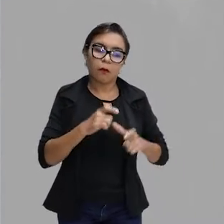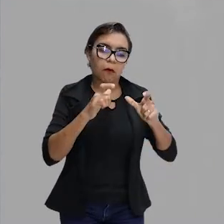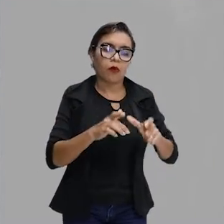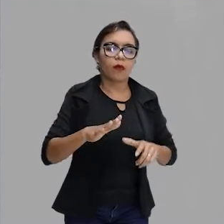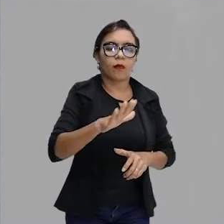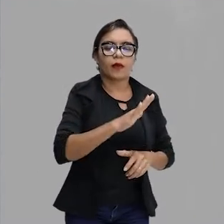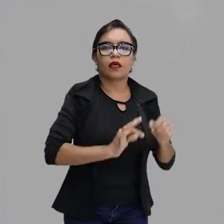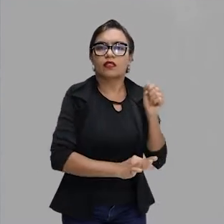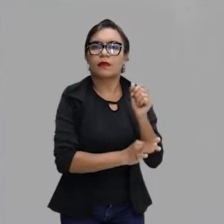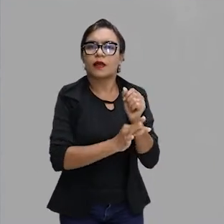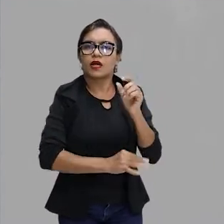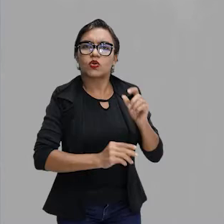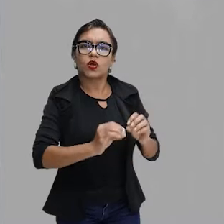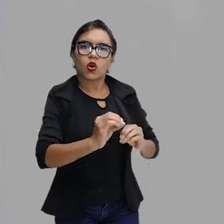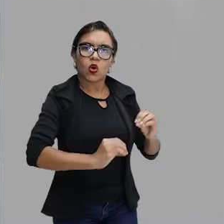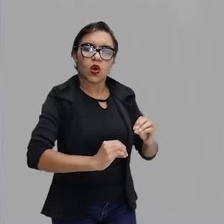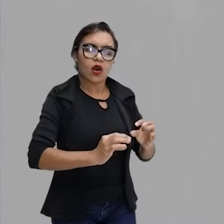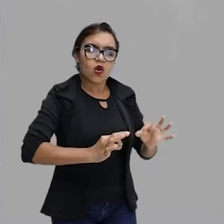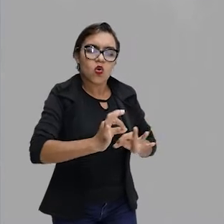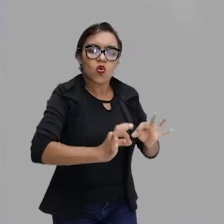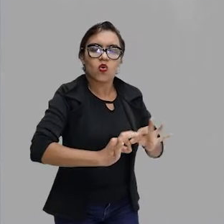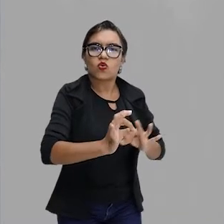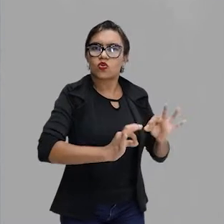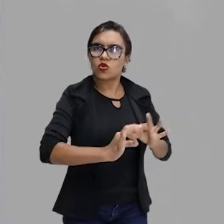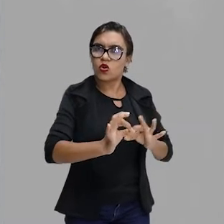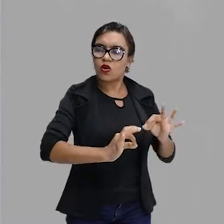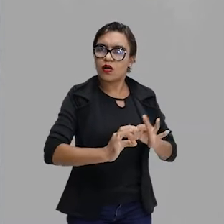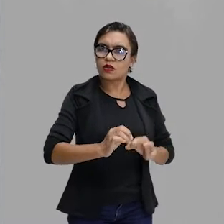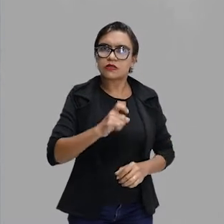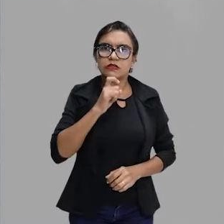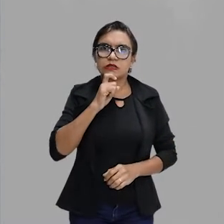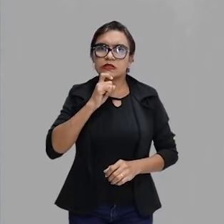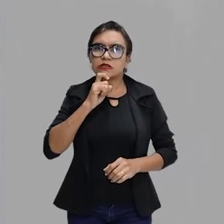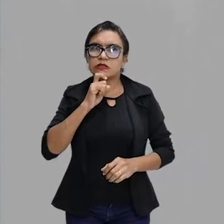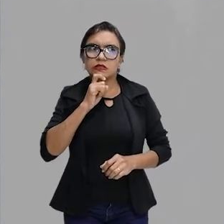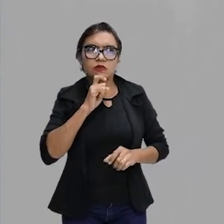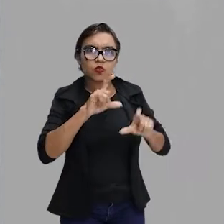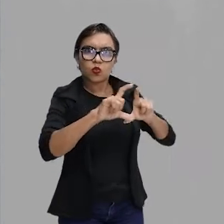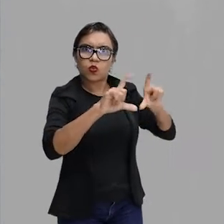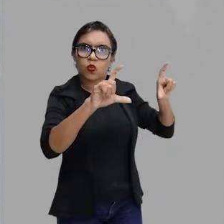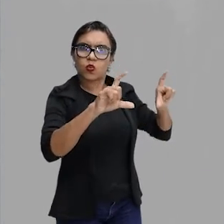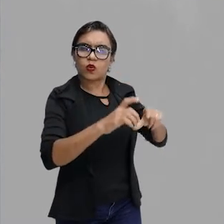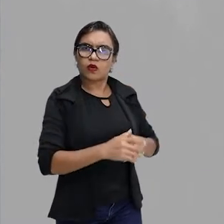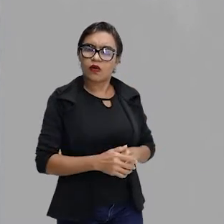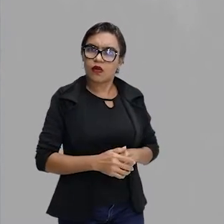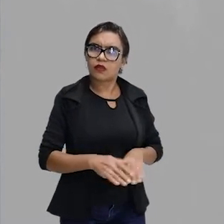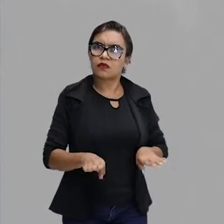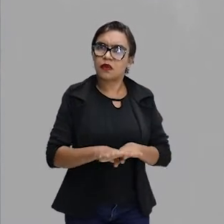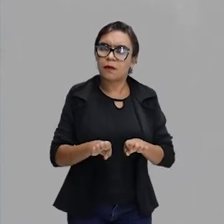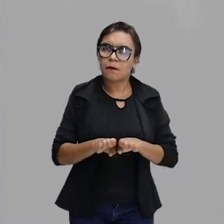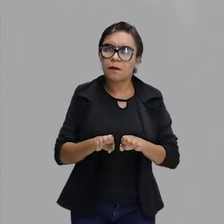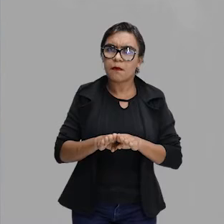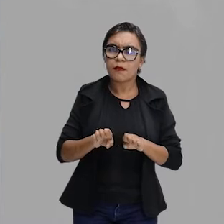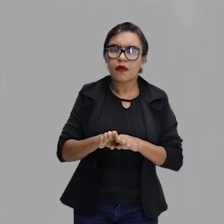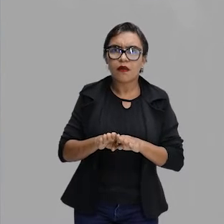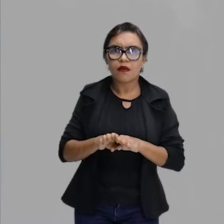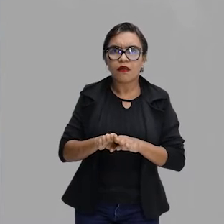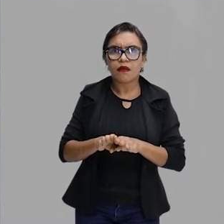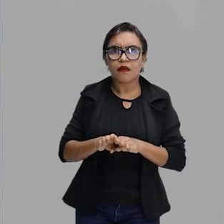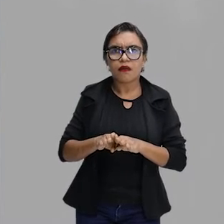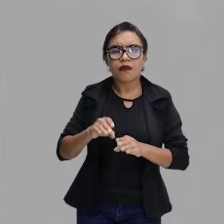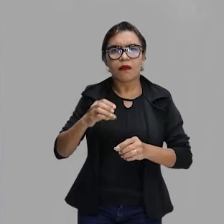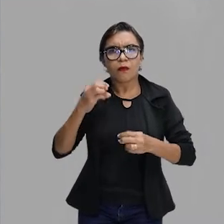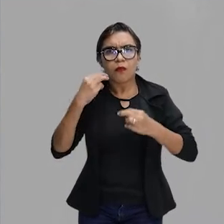a temperatura é controlada, eles ficam em ar-condicionado. Tá? Se coloca música. Música, professor, não bota, nem eu tenho essa moleza em